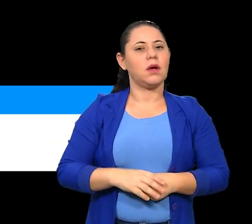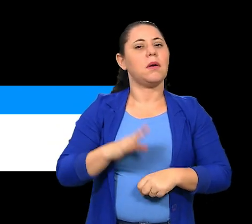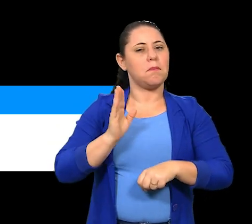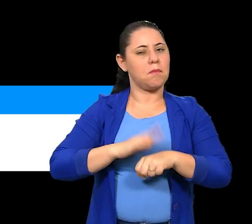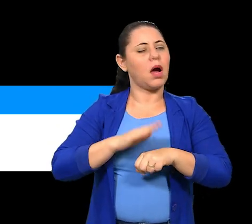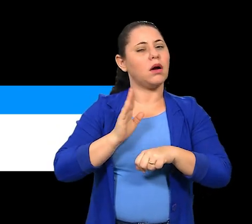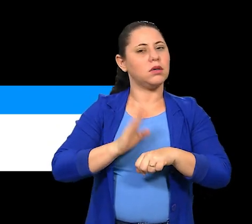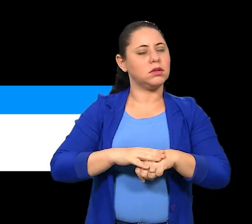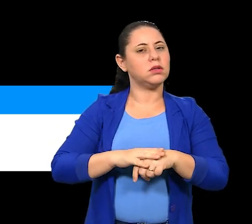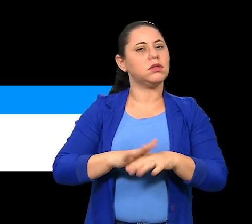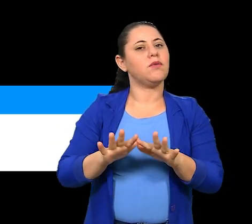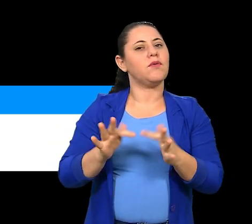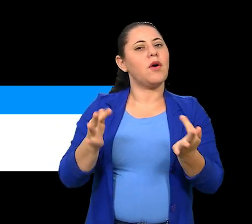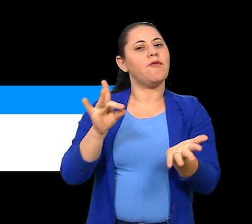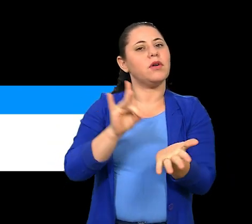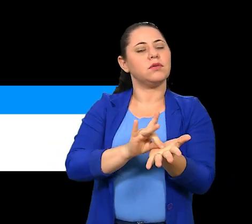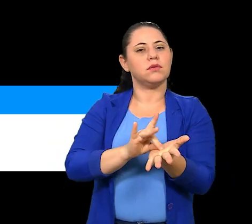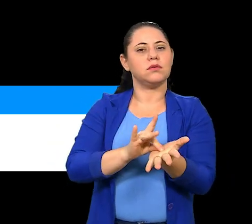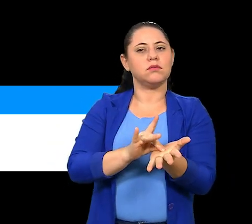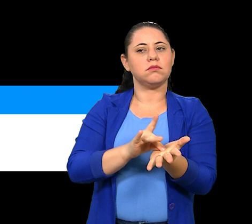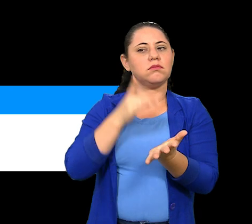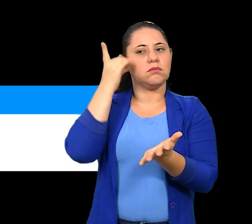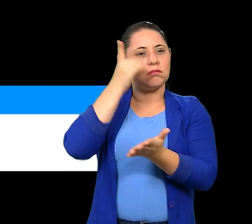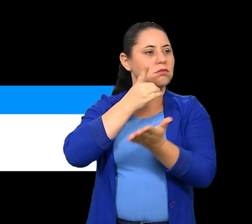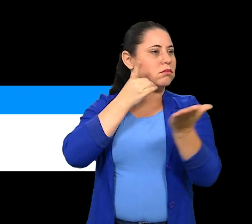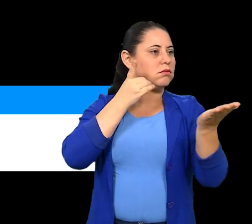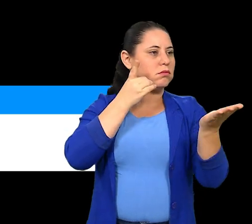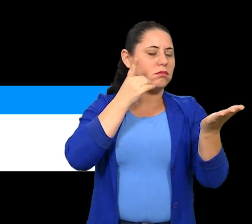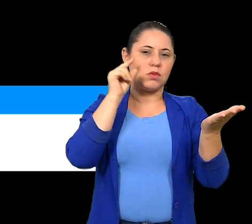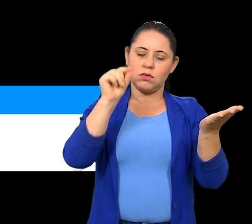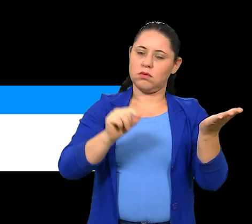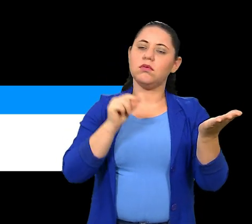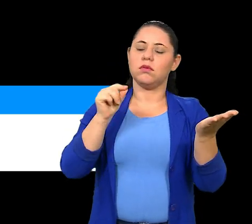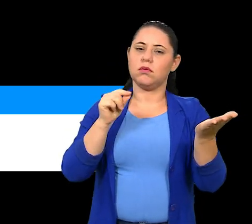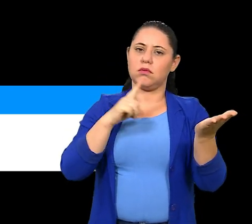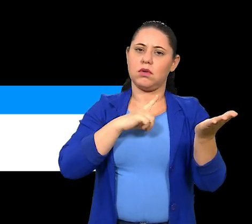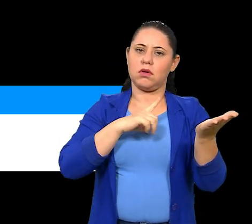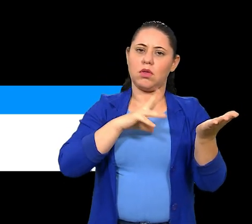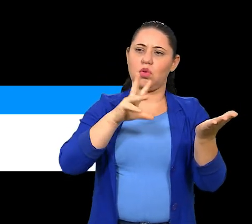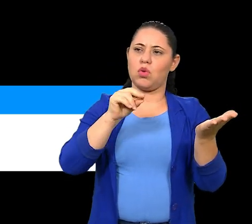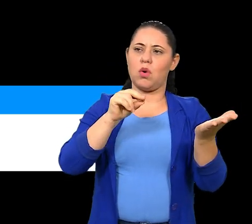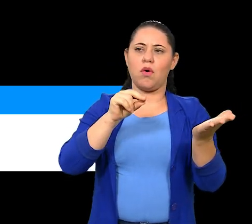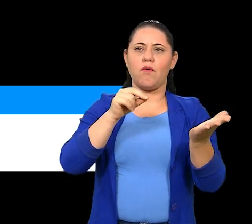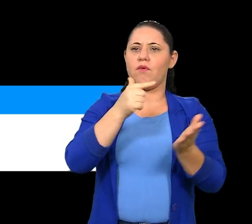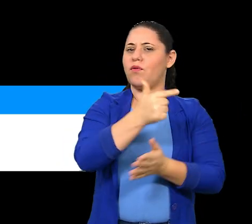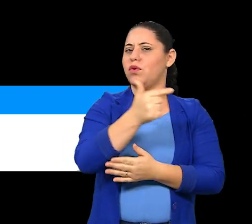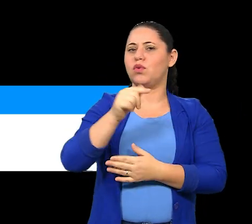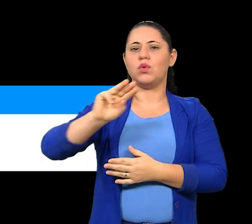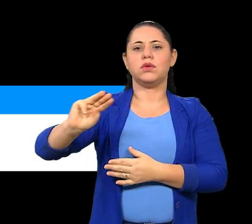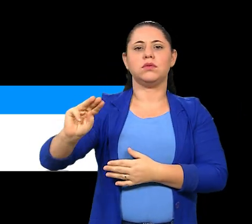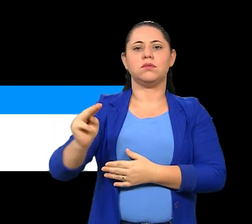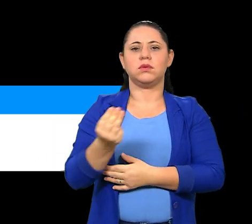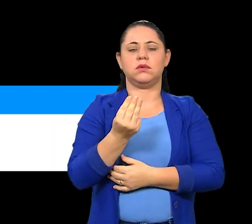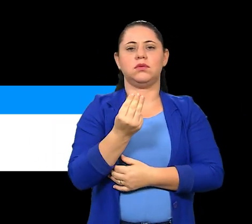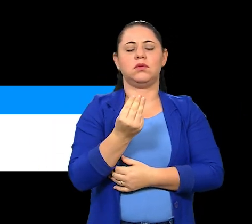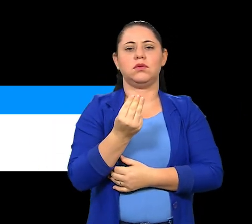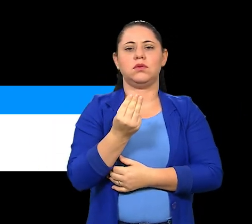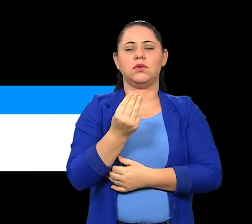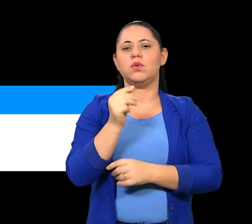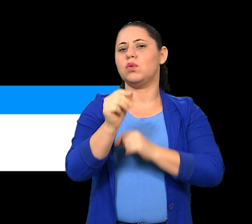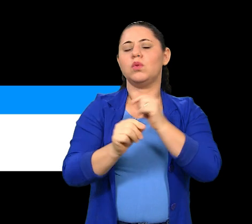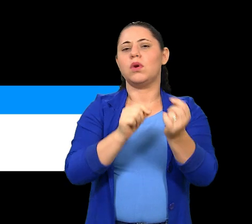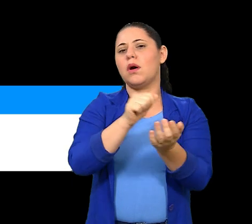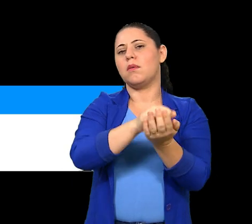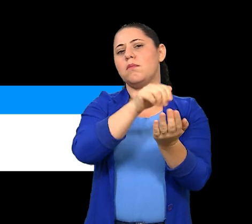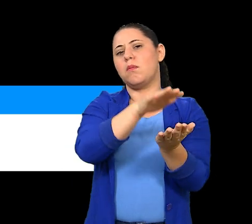ição daqui se atribui a causa eu quero dizer que seria muito mais honesto Presidente deputados que nos escutam atribuir